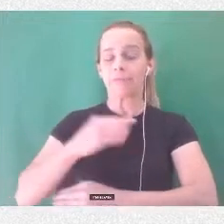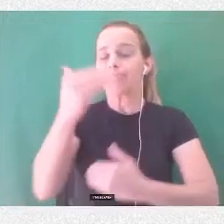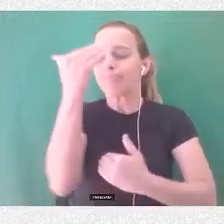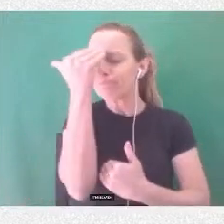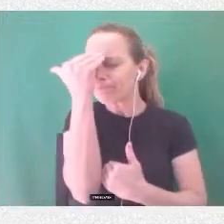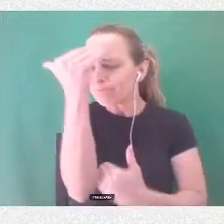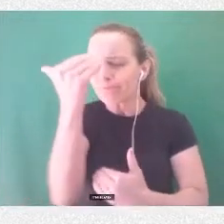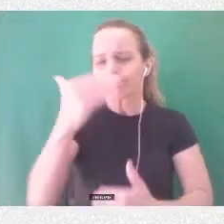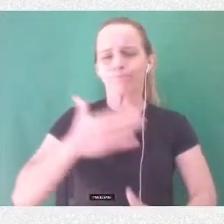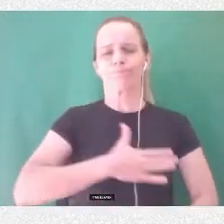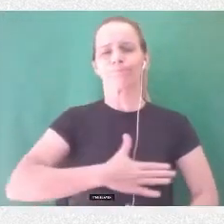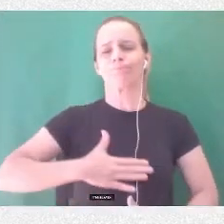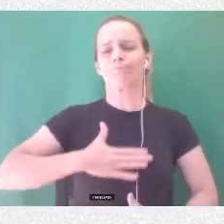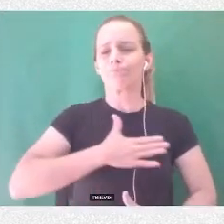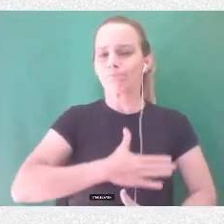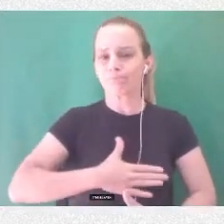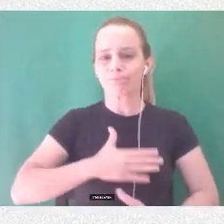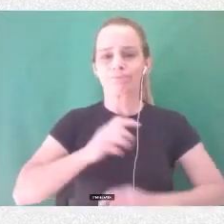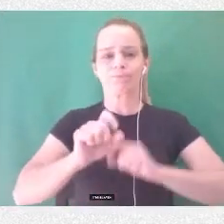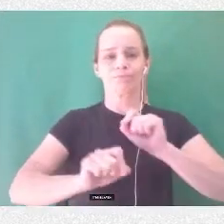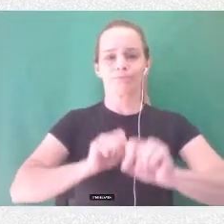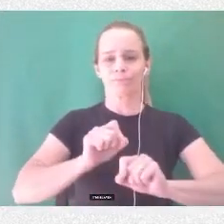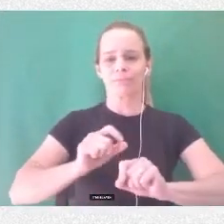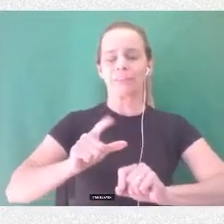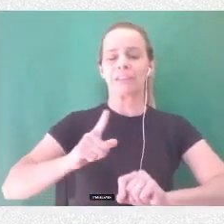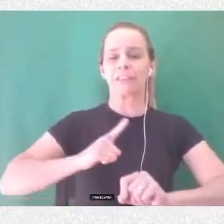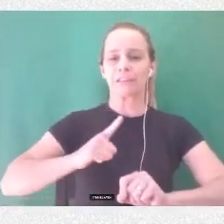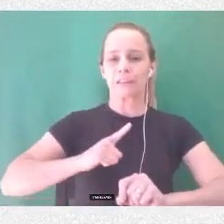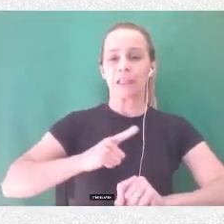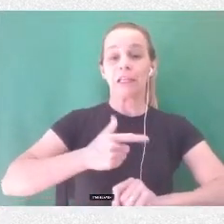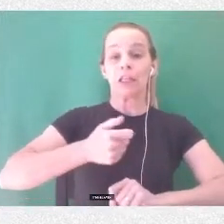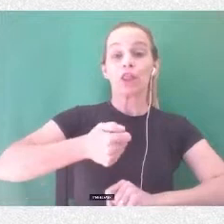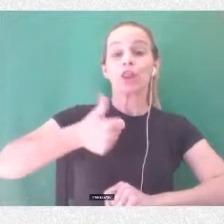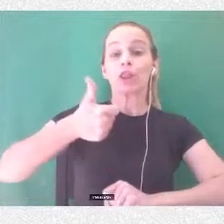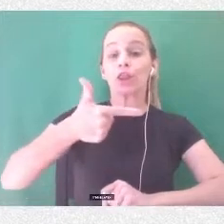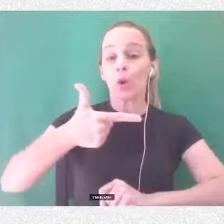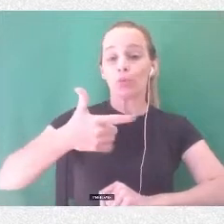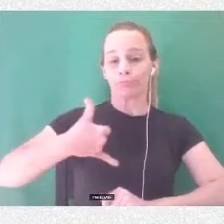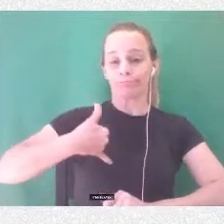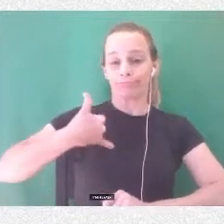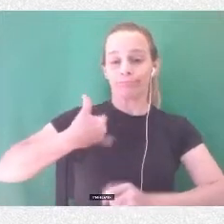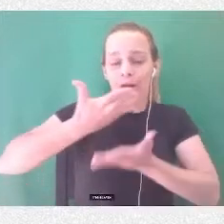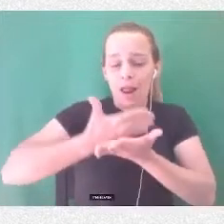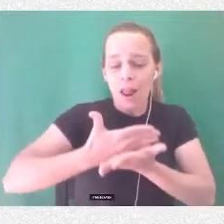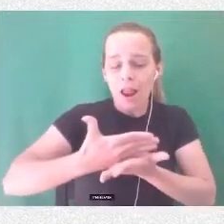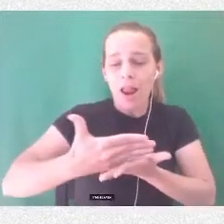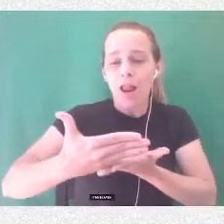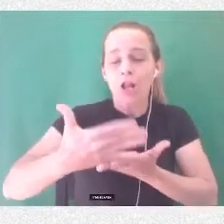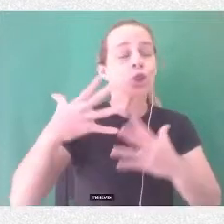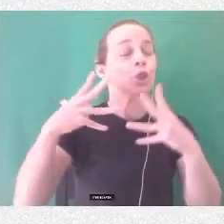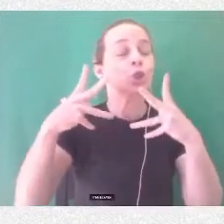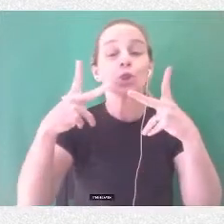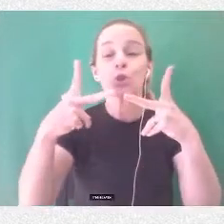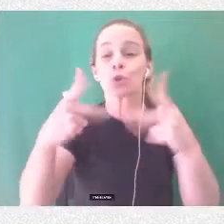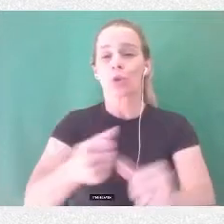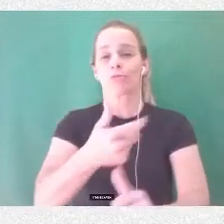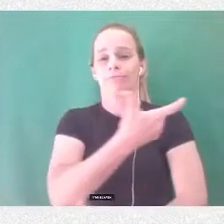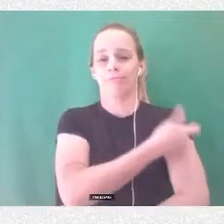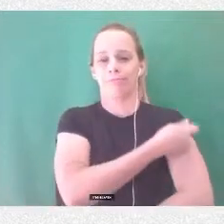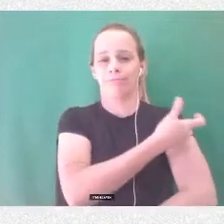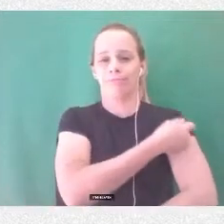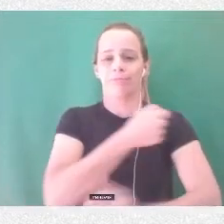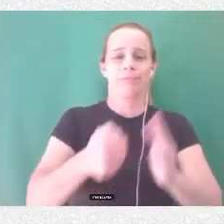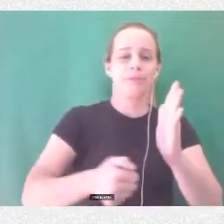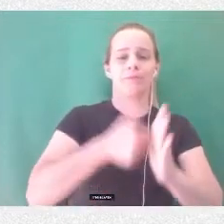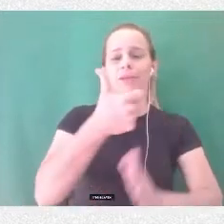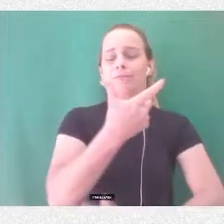e a graça de ter, a partir de 12 anos, uma população vacinada com primeira dose. Isso